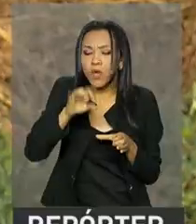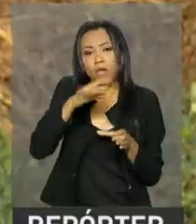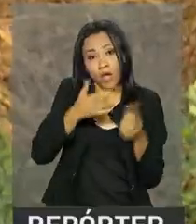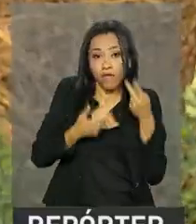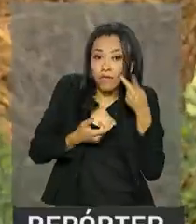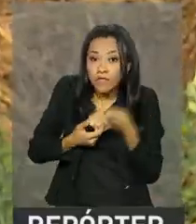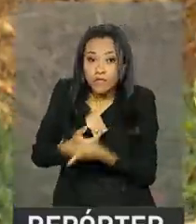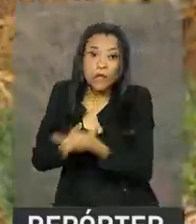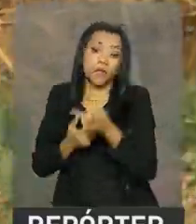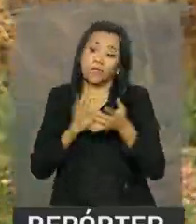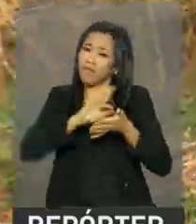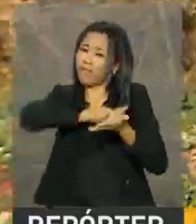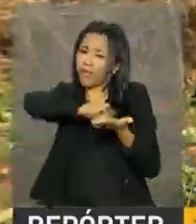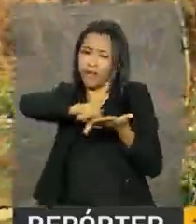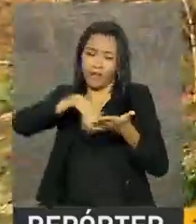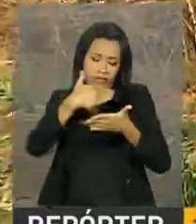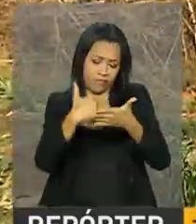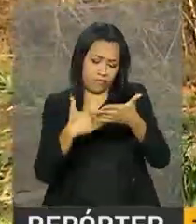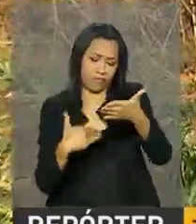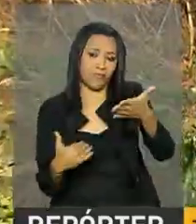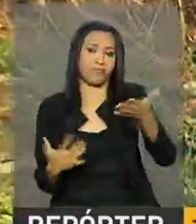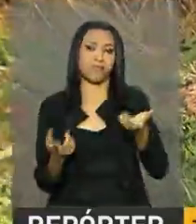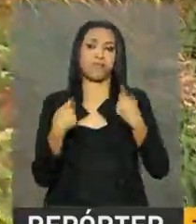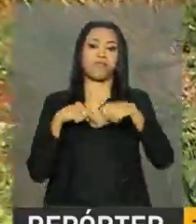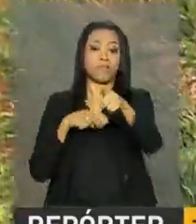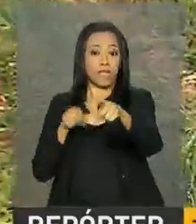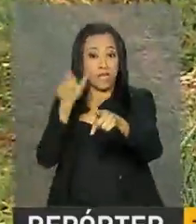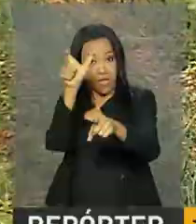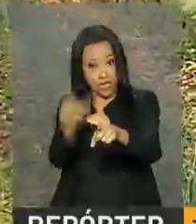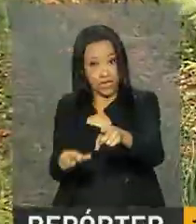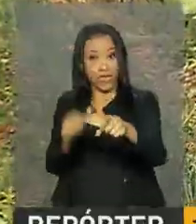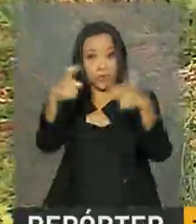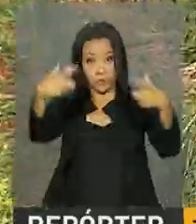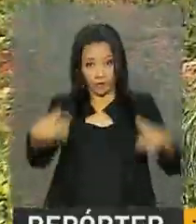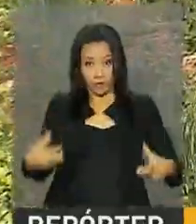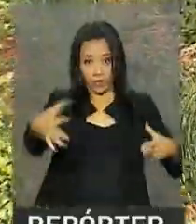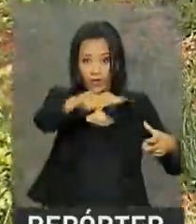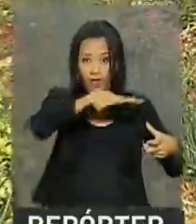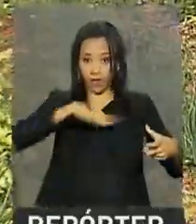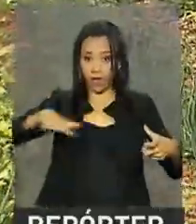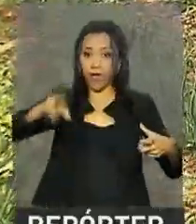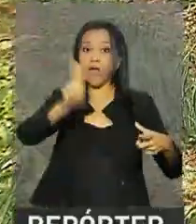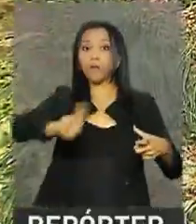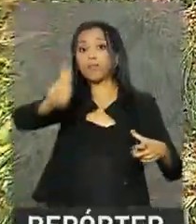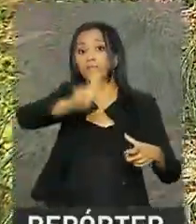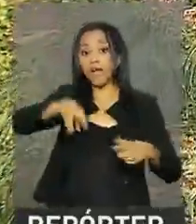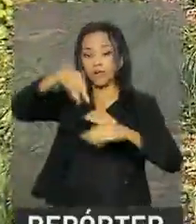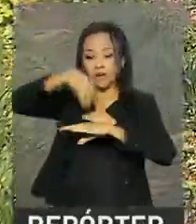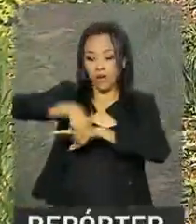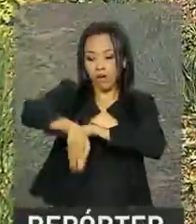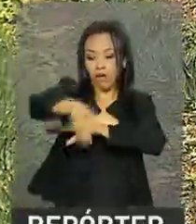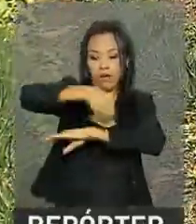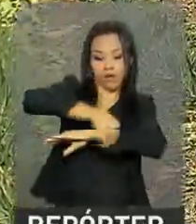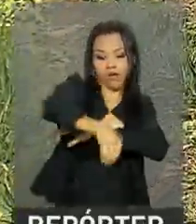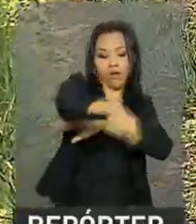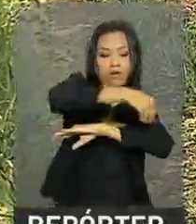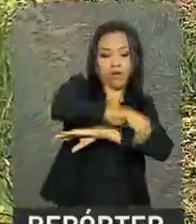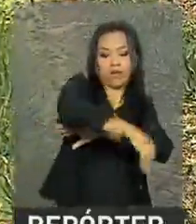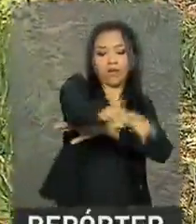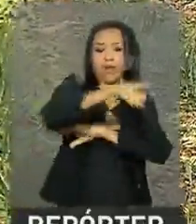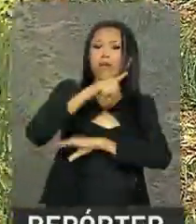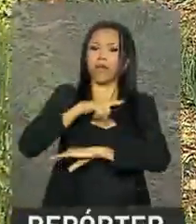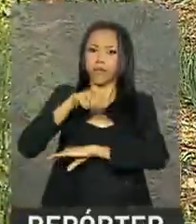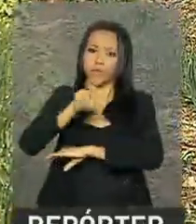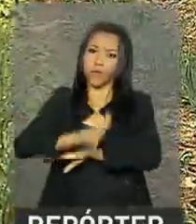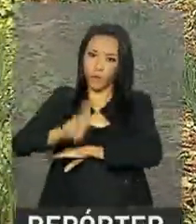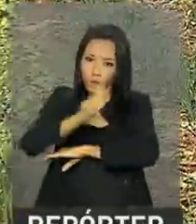nascente. Uma parte da água da nascente na propriedade do Daniel é usada aqui nos canteiros de hortaliças. Ele tem uma agrofloresta